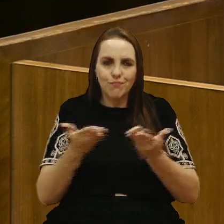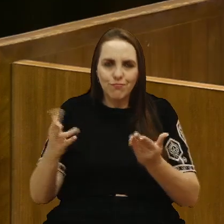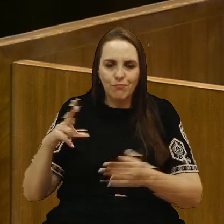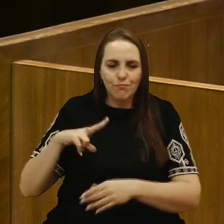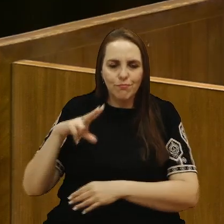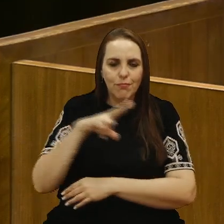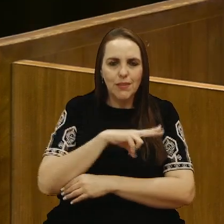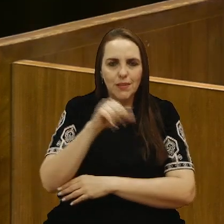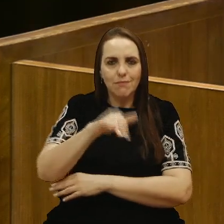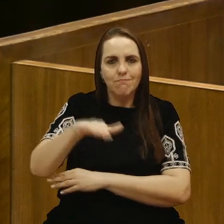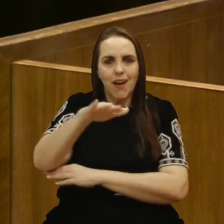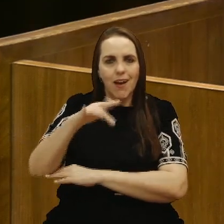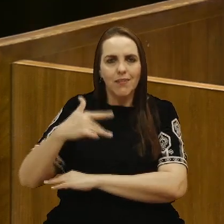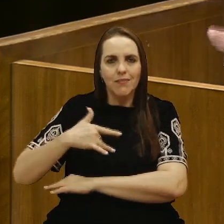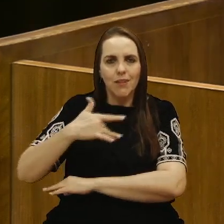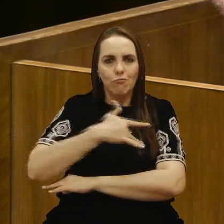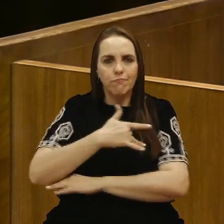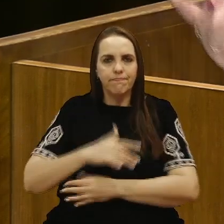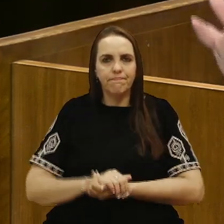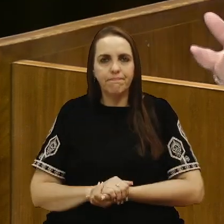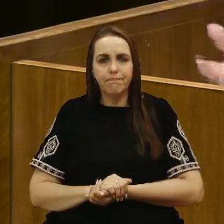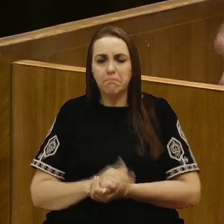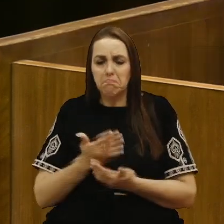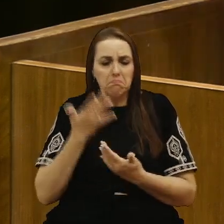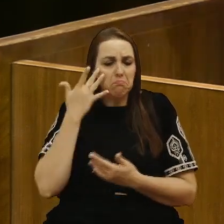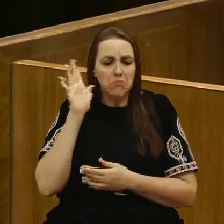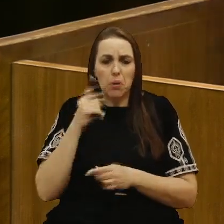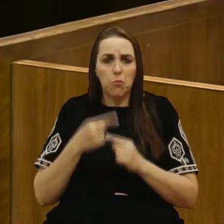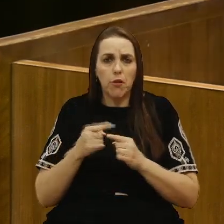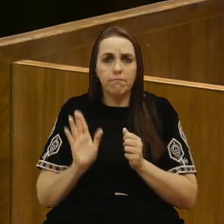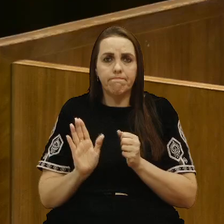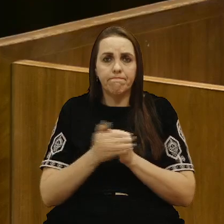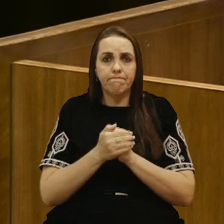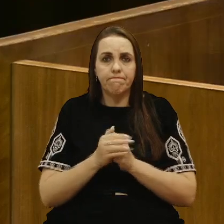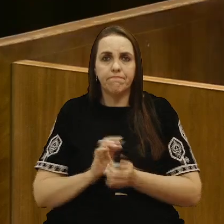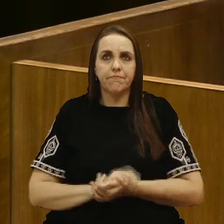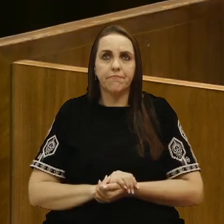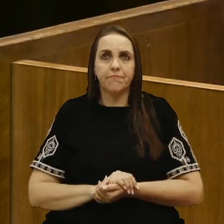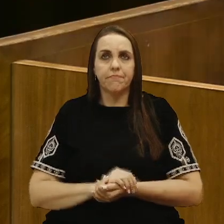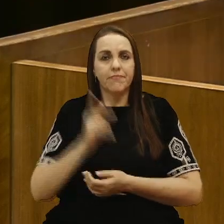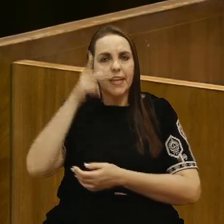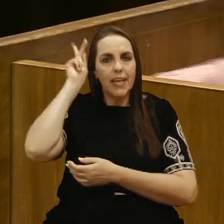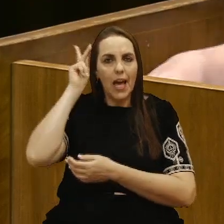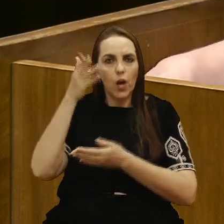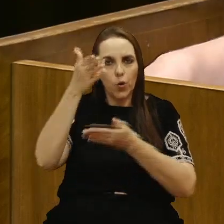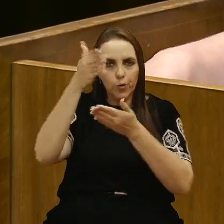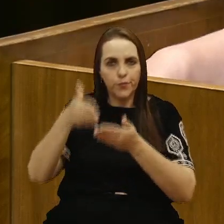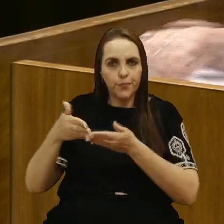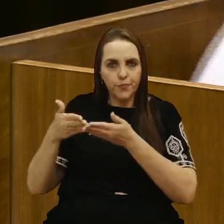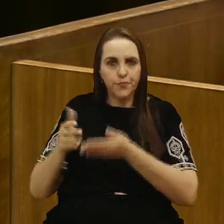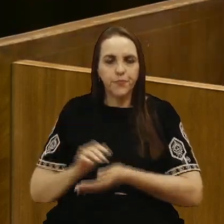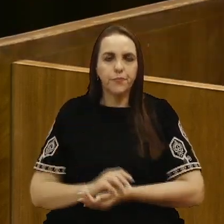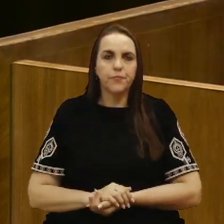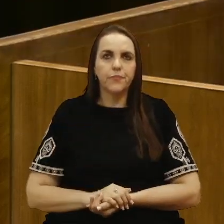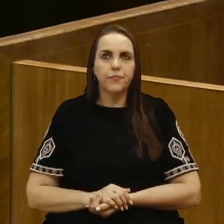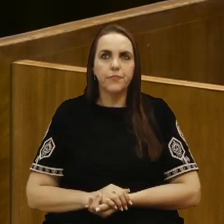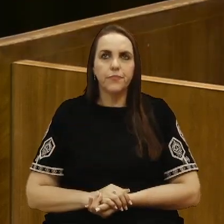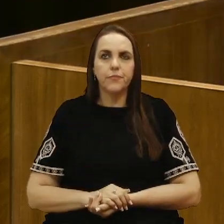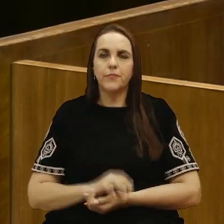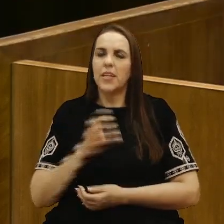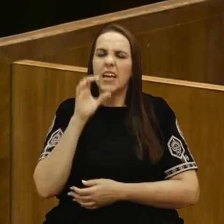na saúde. Eu não sei o porquê esconder. Iago, seu à parte, por favor. Bem